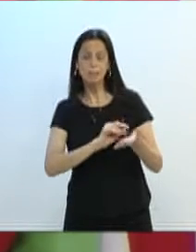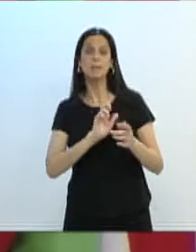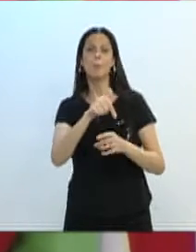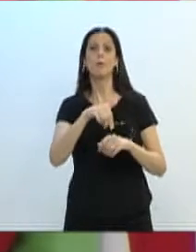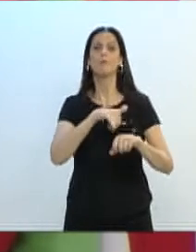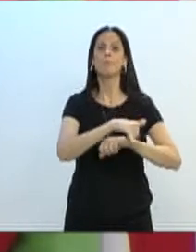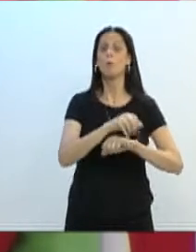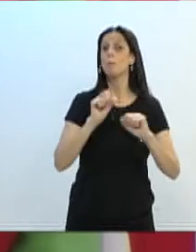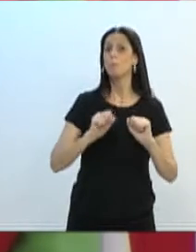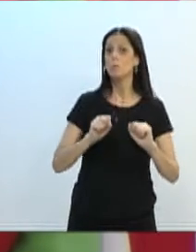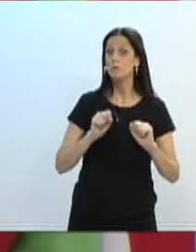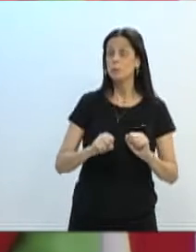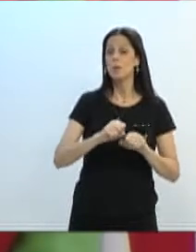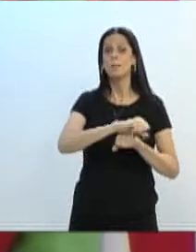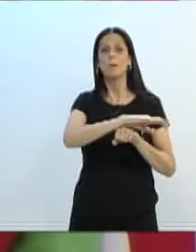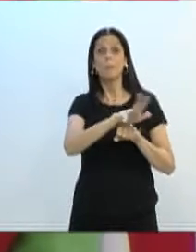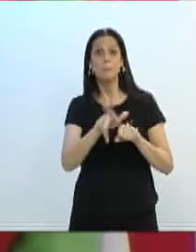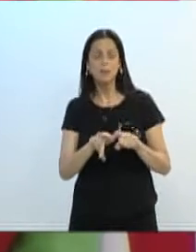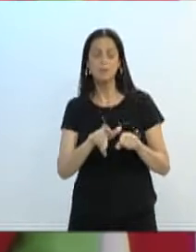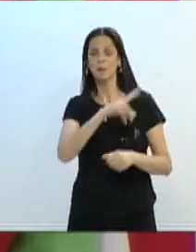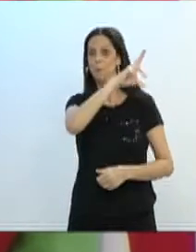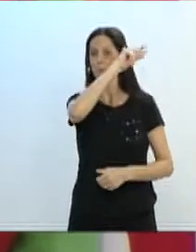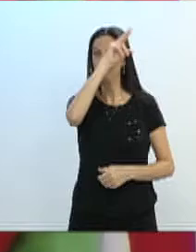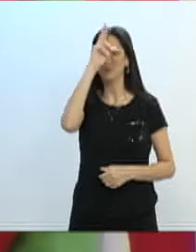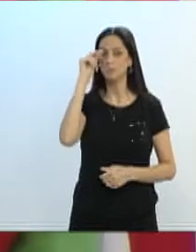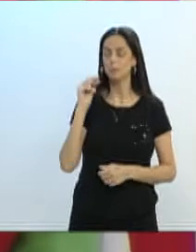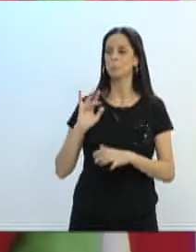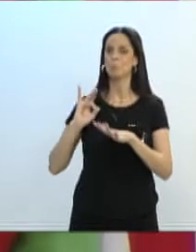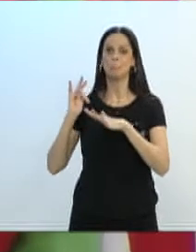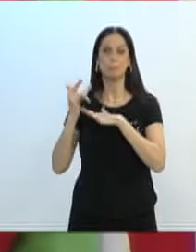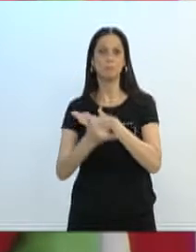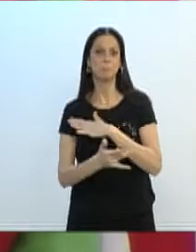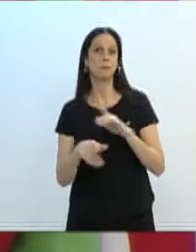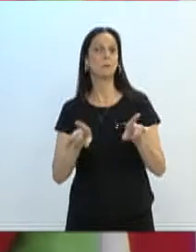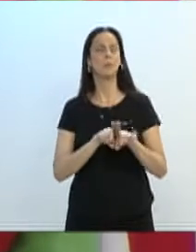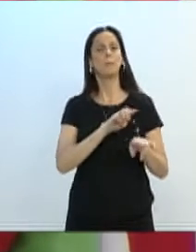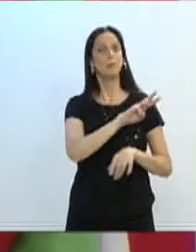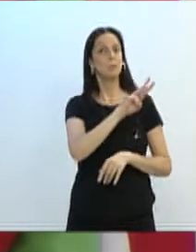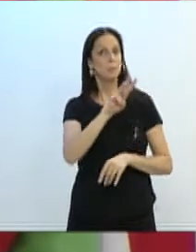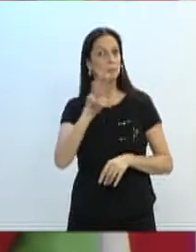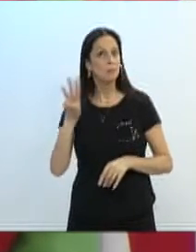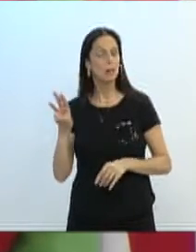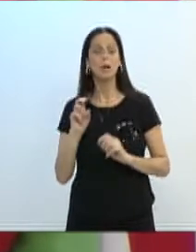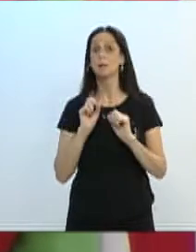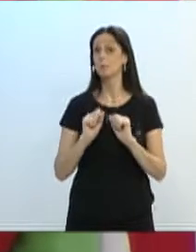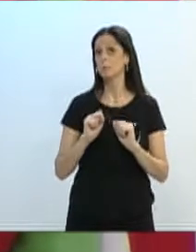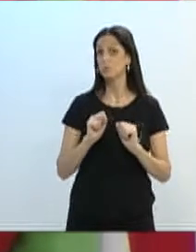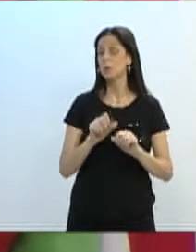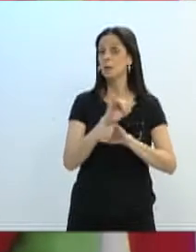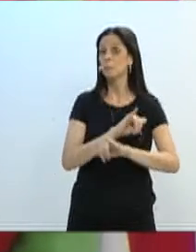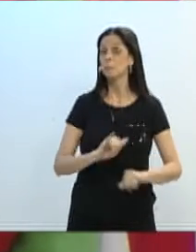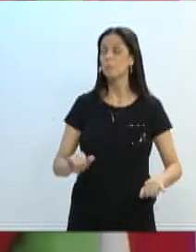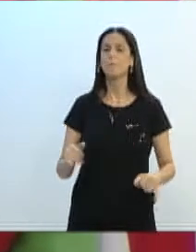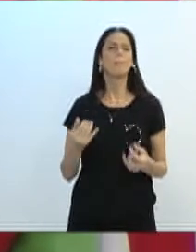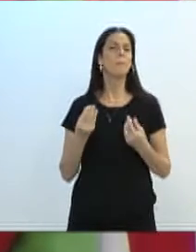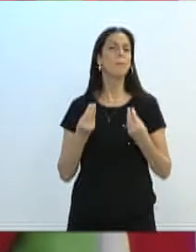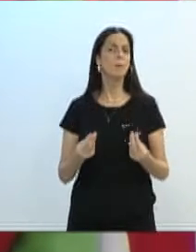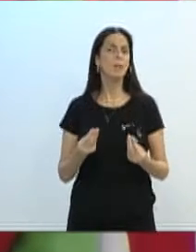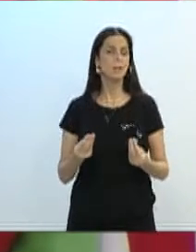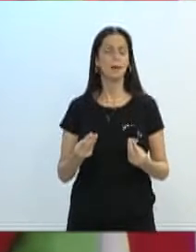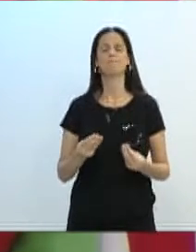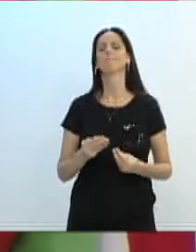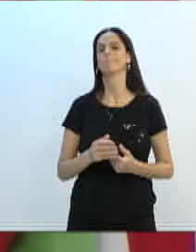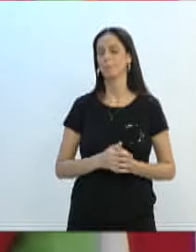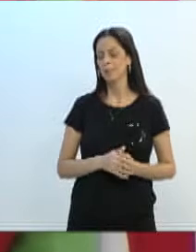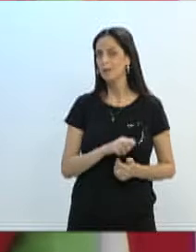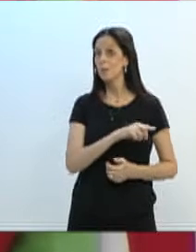da prefeitura e também divulgando através dos portais da cidade, né, passando os releases. Com que intuito? Conscientizar a população,